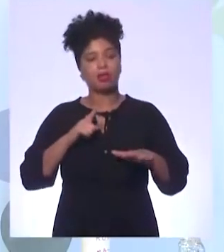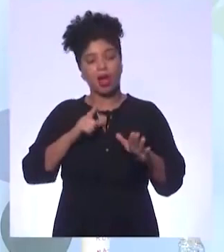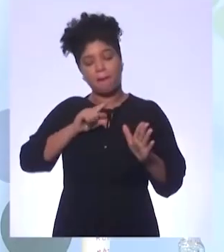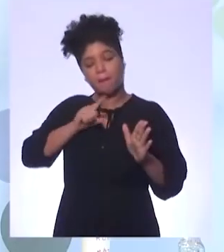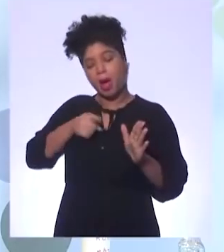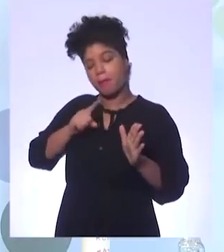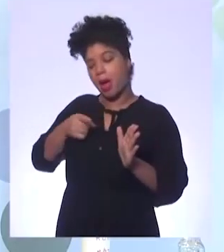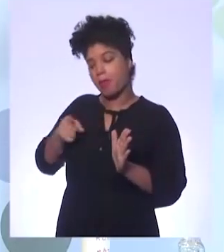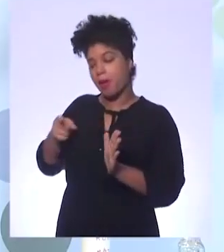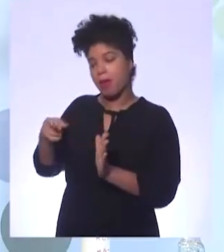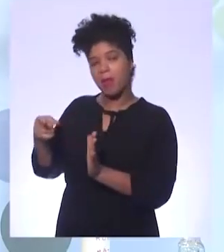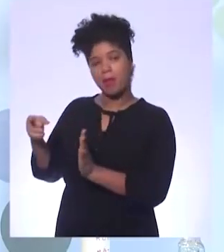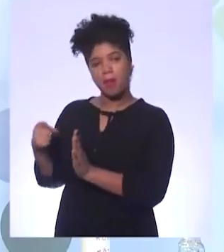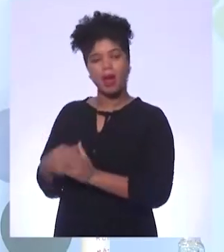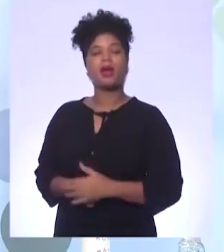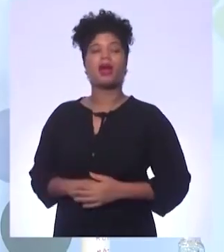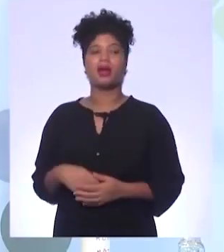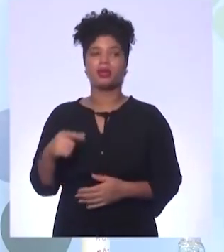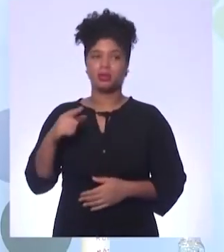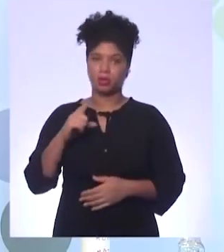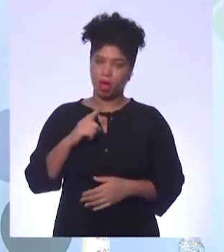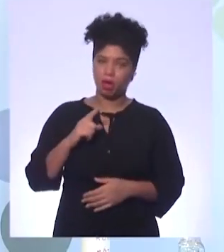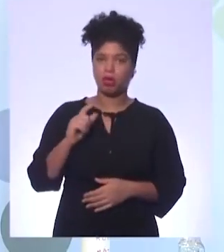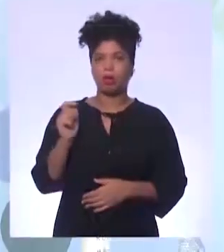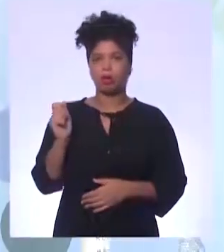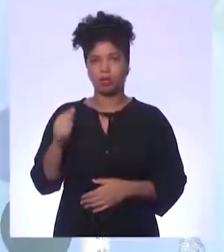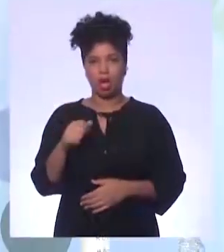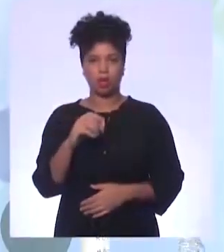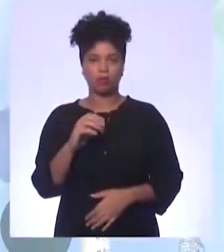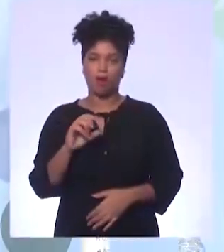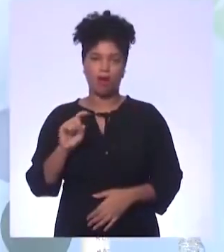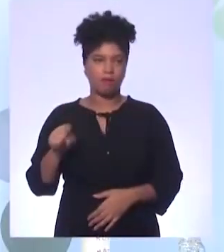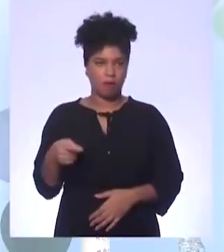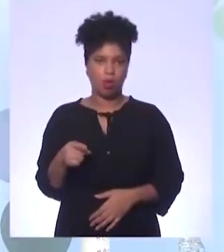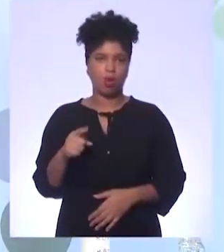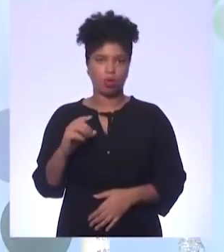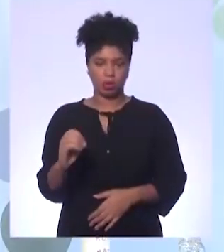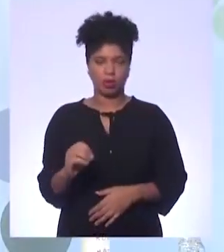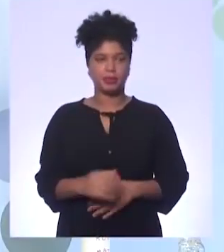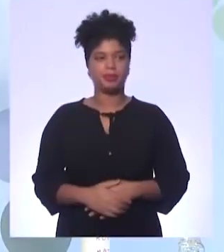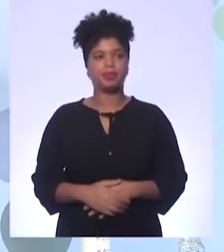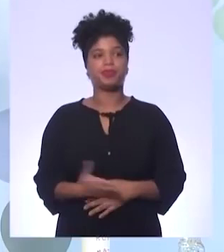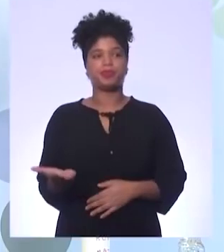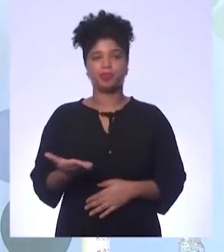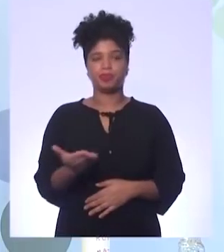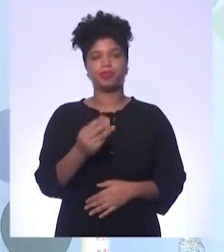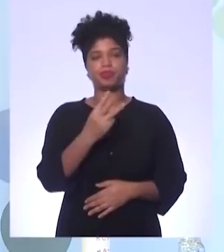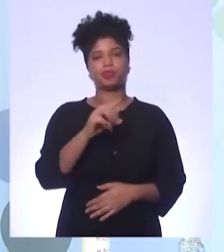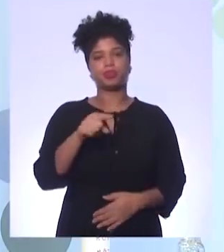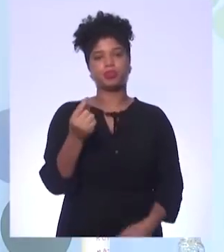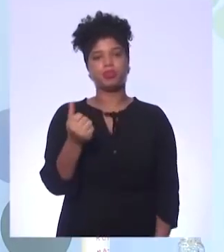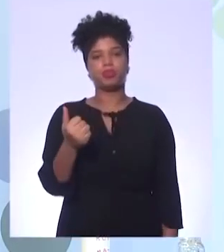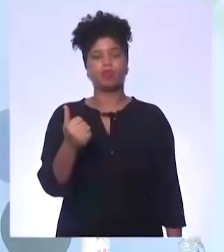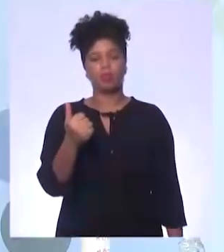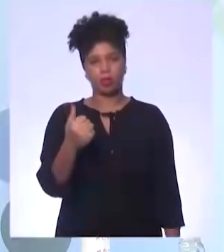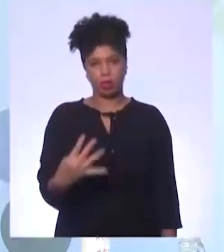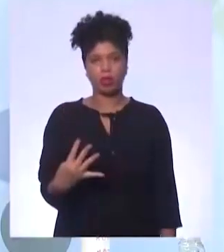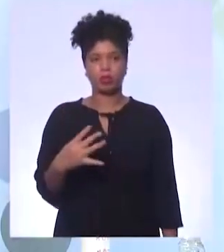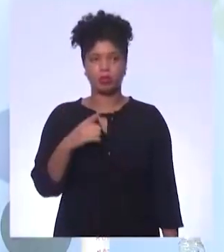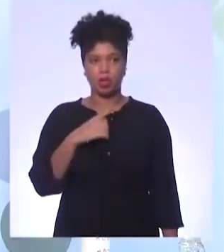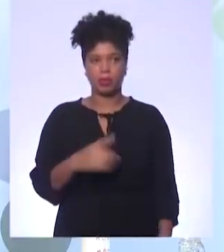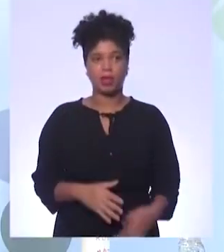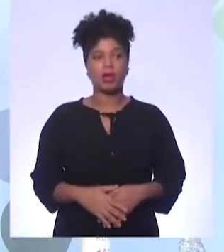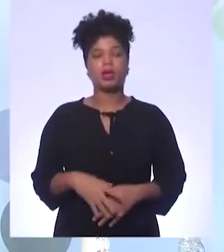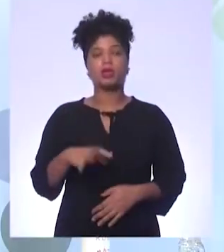esse π, eu vou ter a resposta lá arredondada. Na aula de hoje, a gente vai usar o 3,14 que eu coloquei aqui na tela, tá bom? Então, onde aparecer